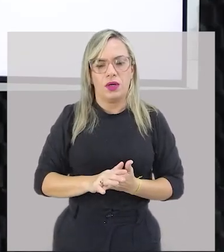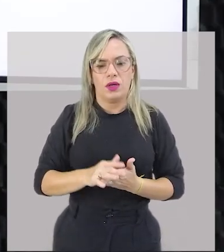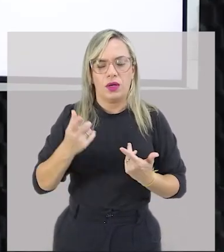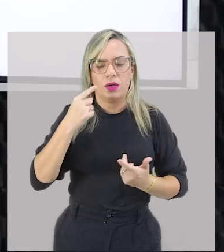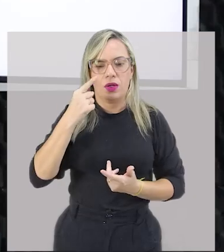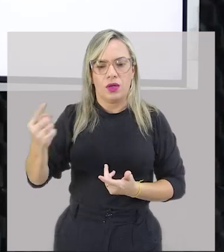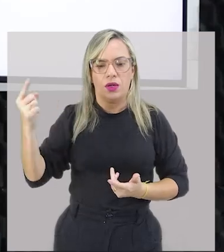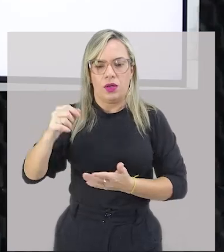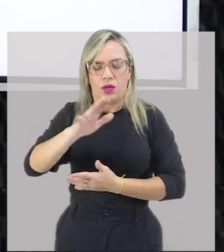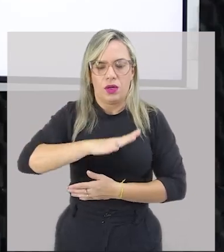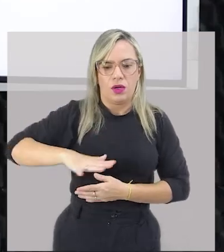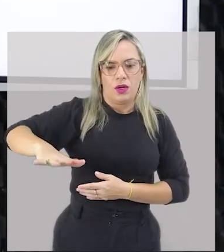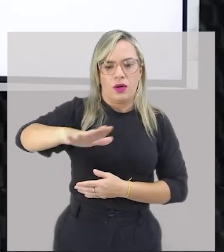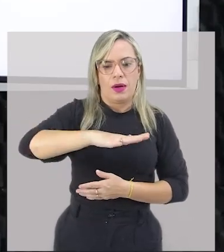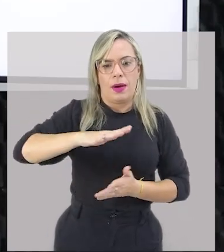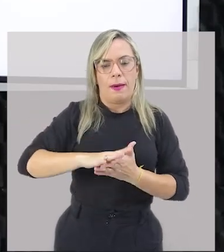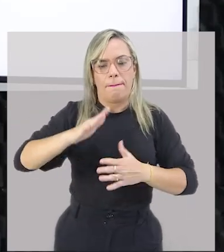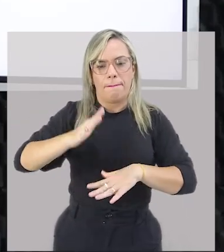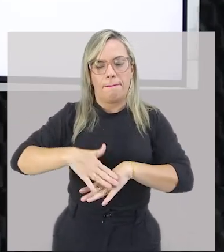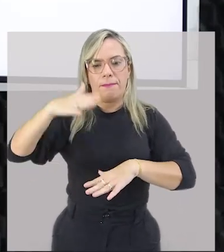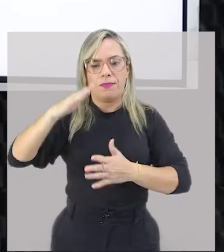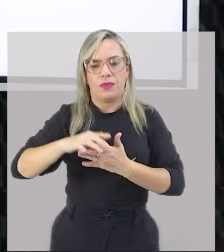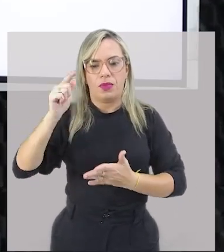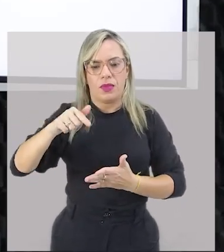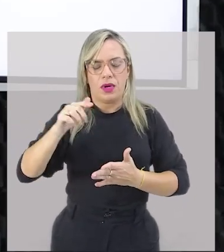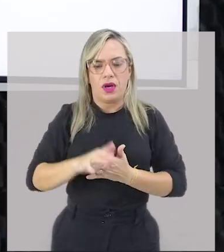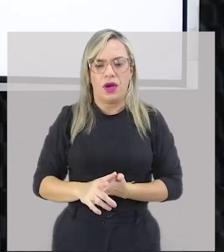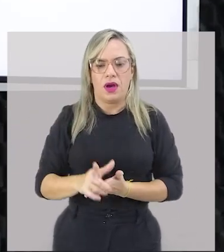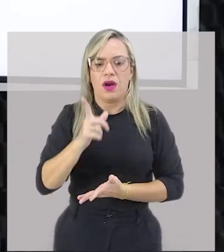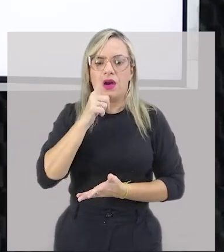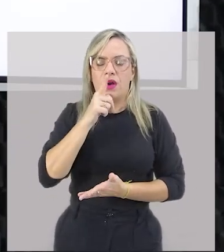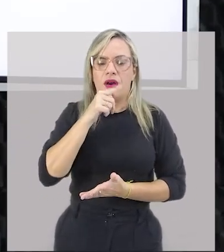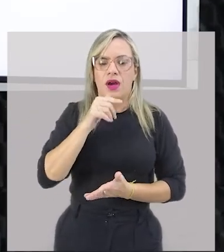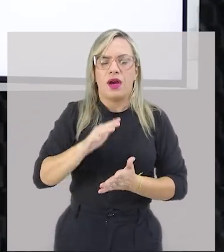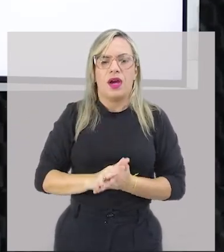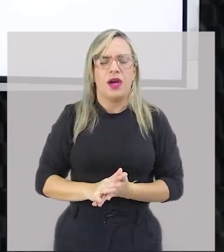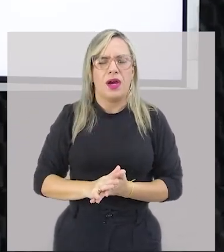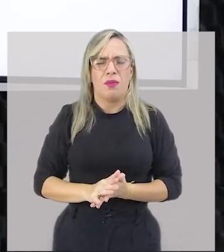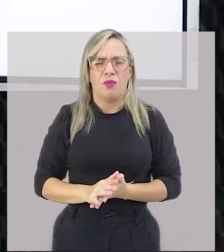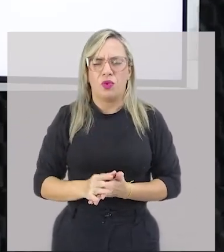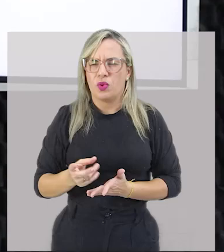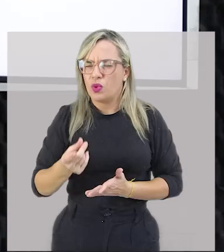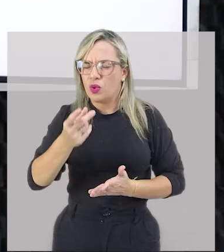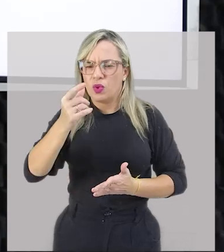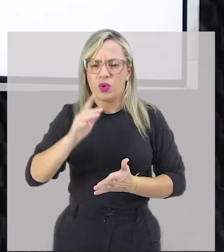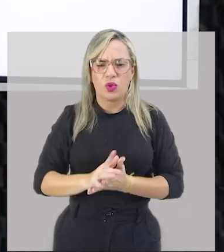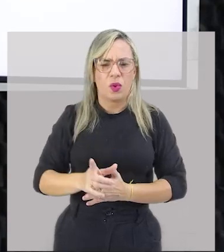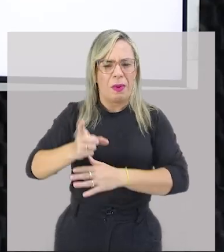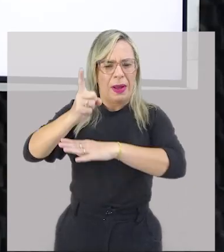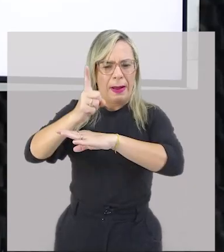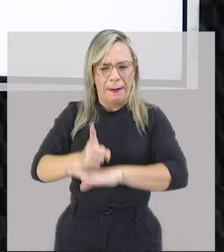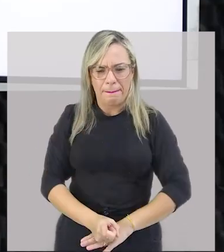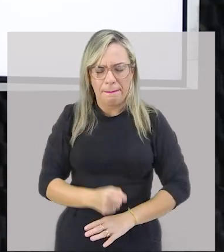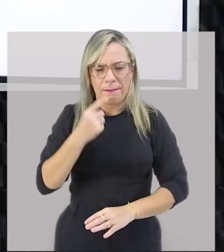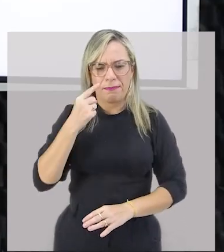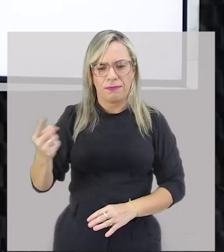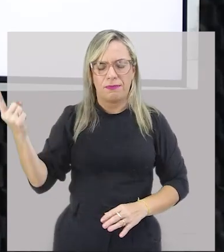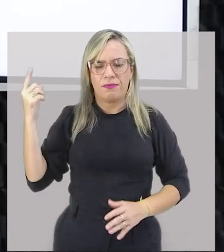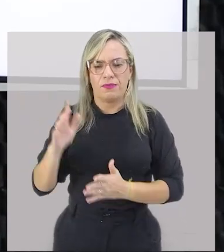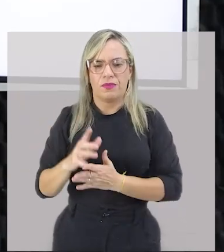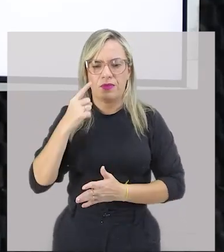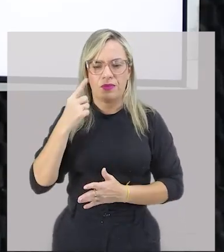bem mais densa, ó, do que o ar. Então, quando você dá o mergulhão que eu falo, lá embaixo, aí a pressão,